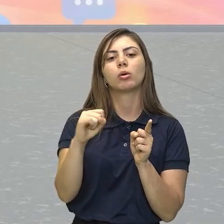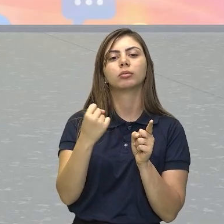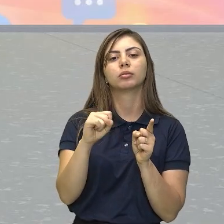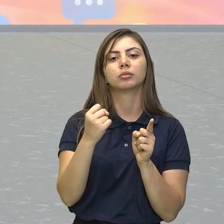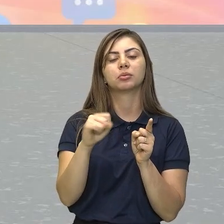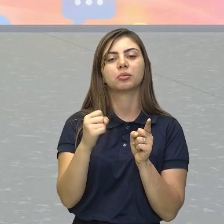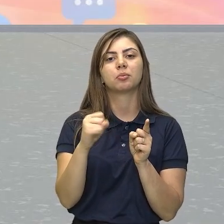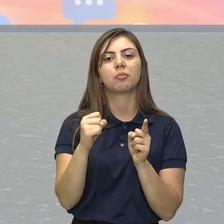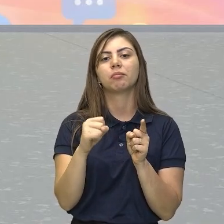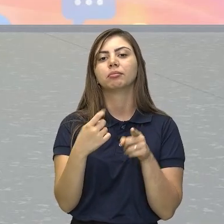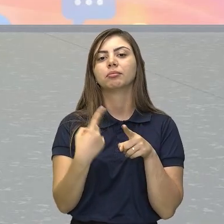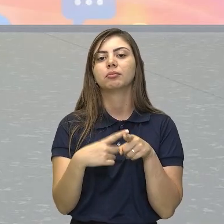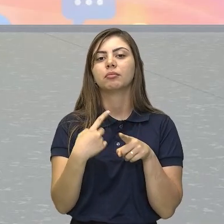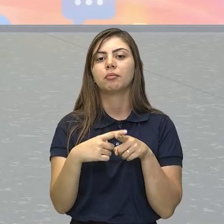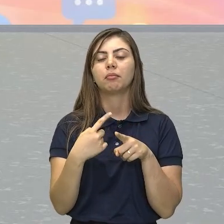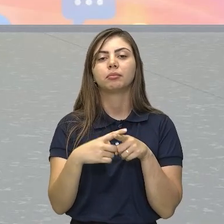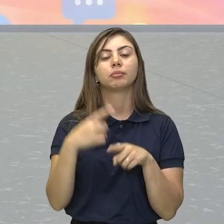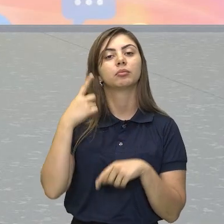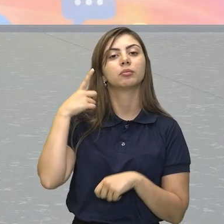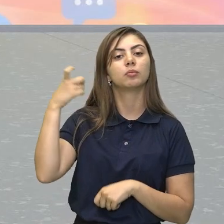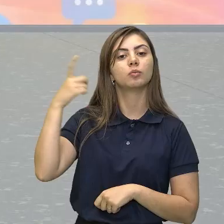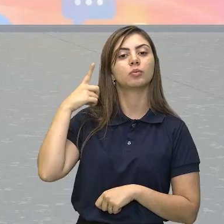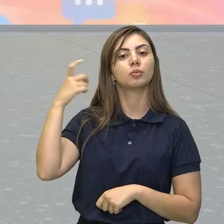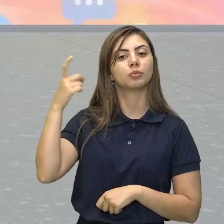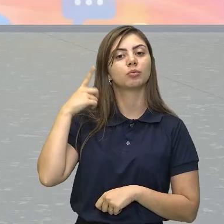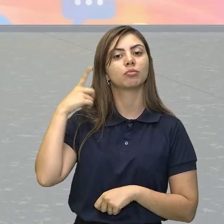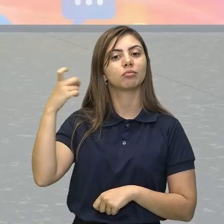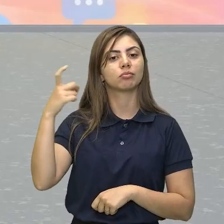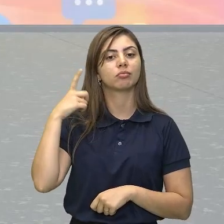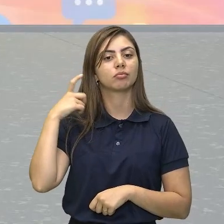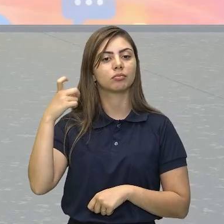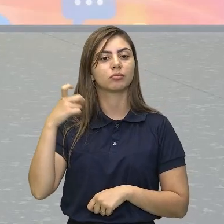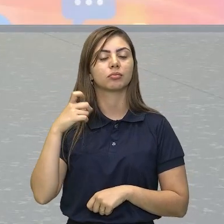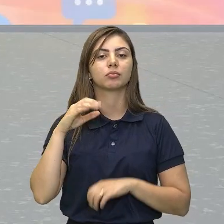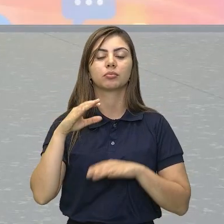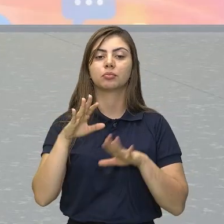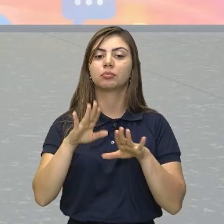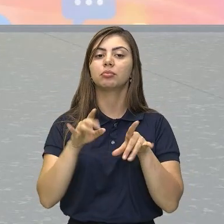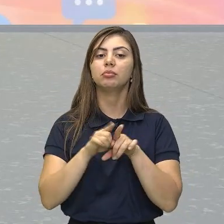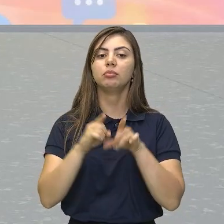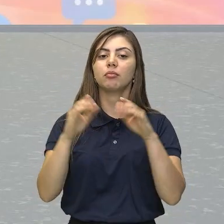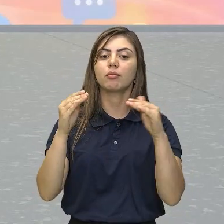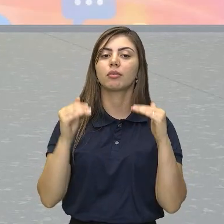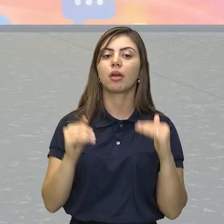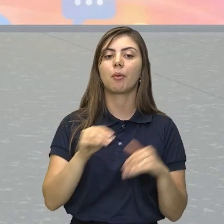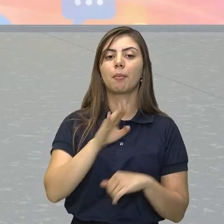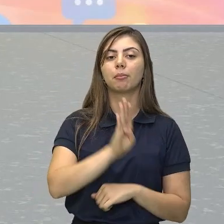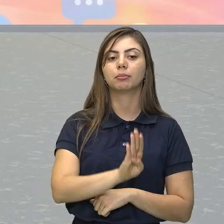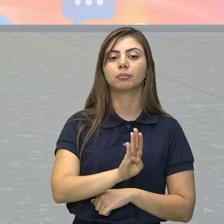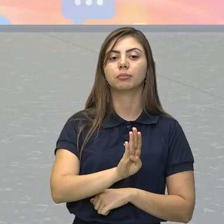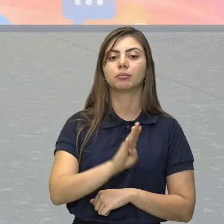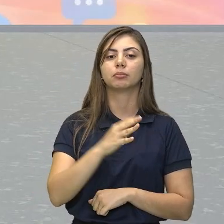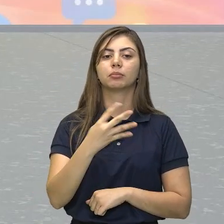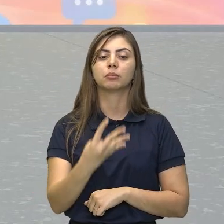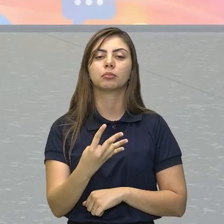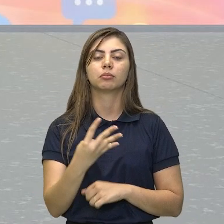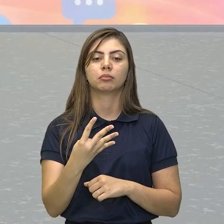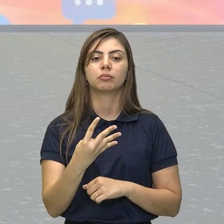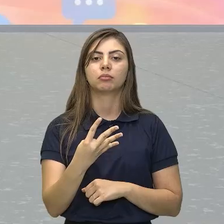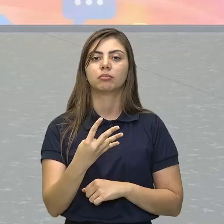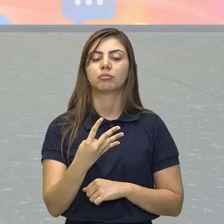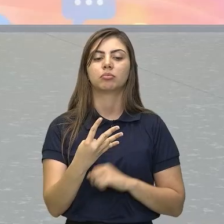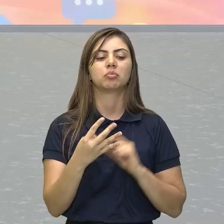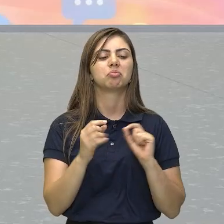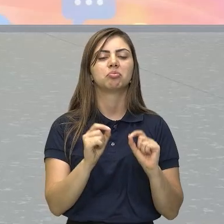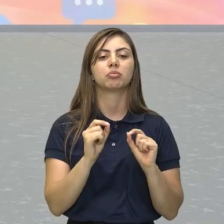eight. Então, juntando aí later. E o before, before. Como é que eu falo a letra B? Be. E o